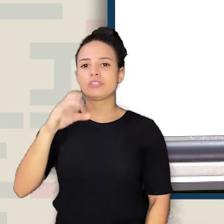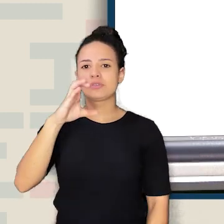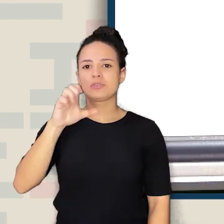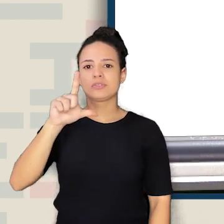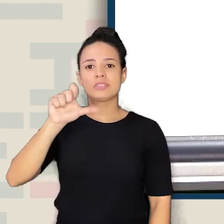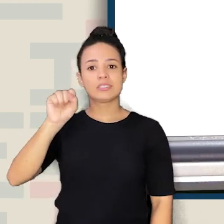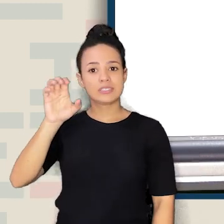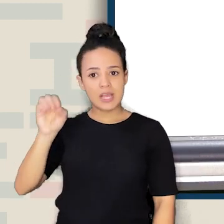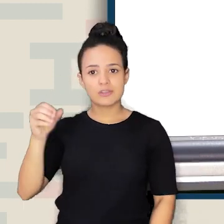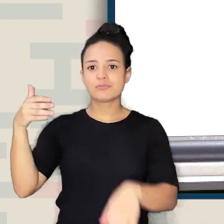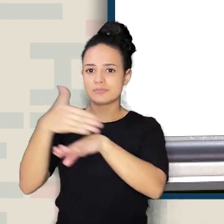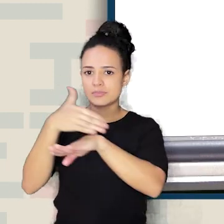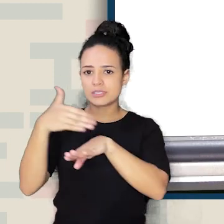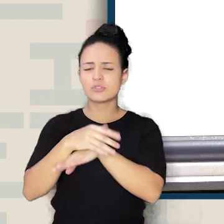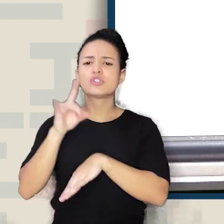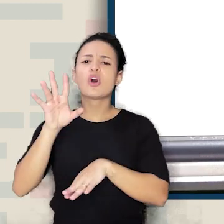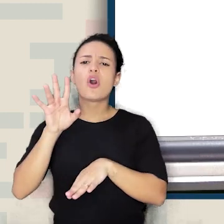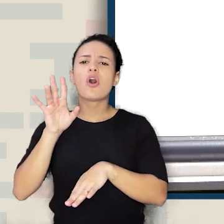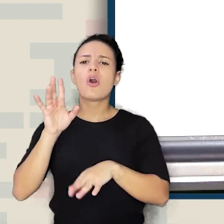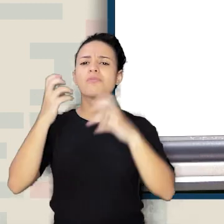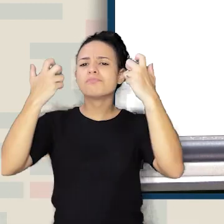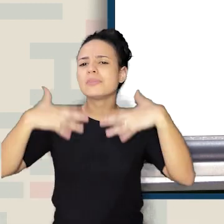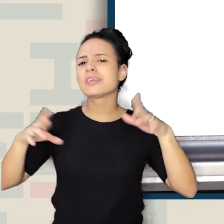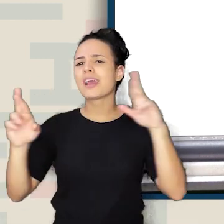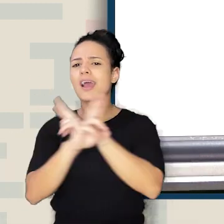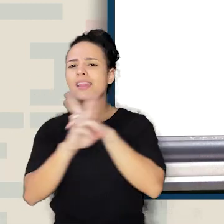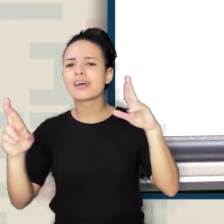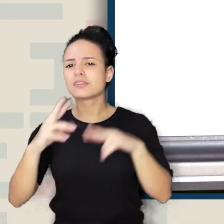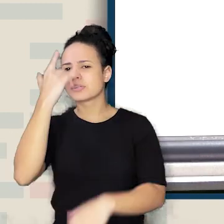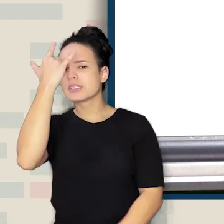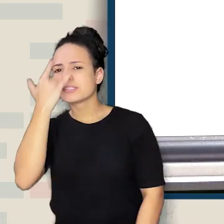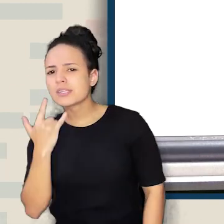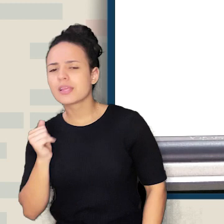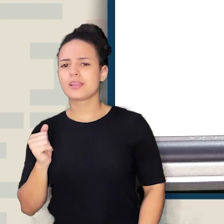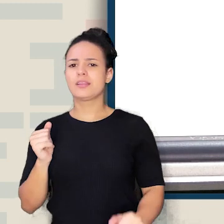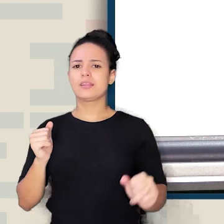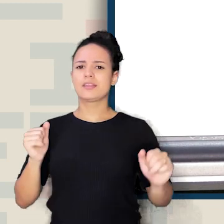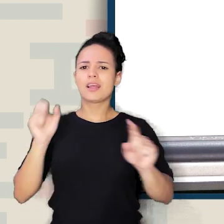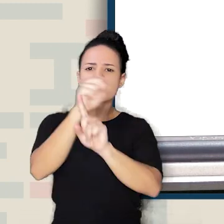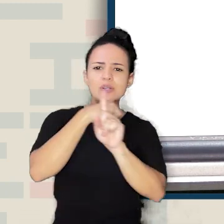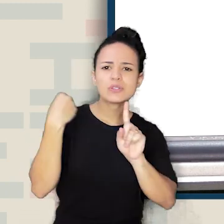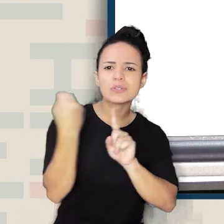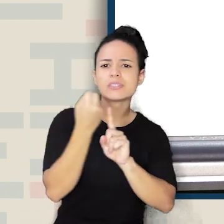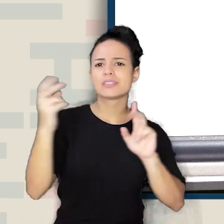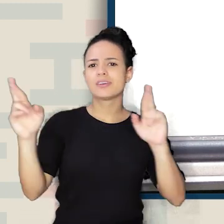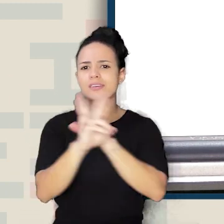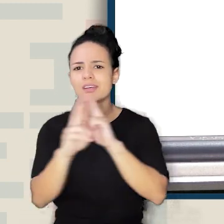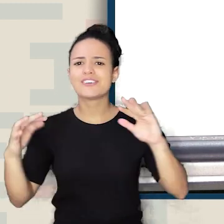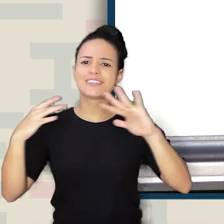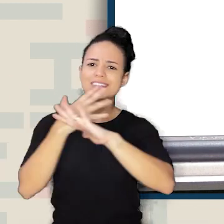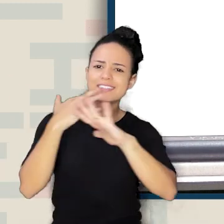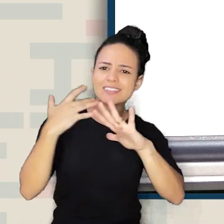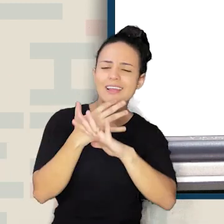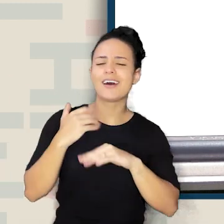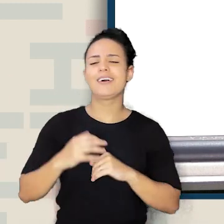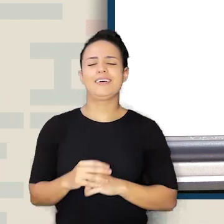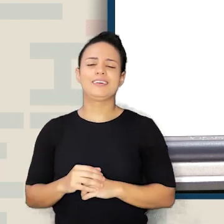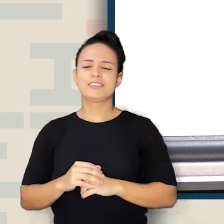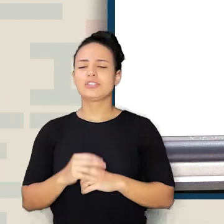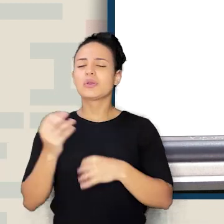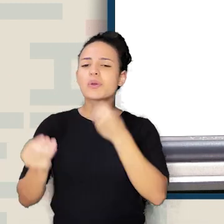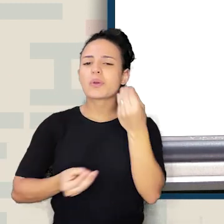documentário. Eles falam um pouquinho como é a relação deles com a cegueira, com a sociedade, com a cidade, como